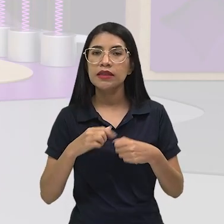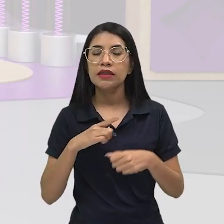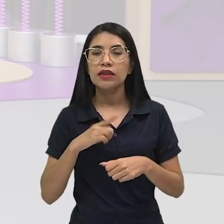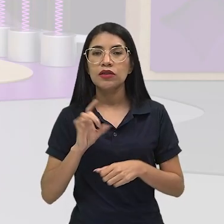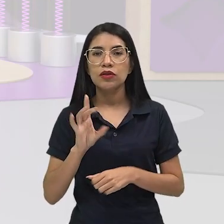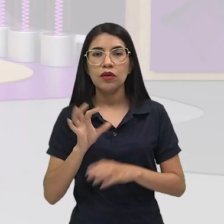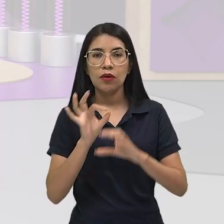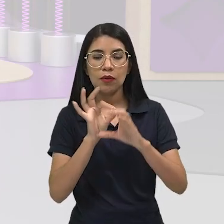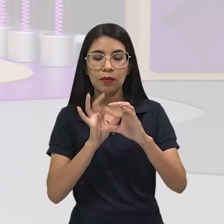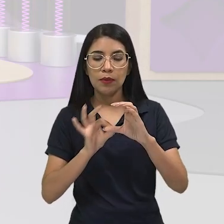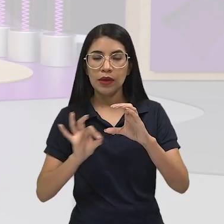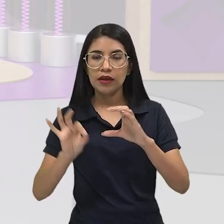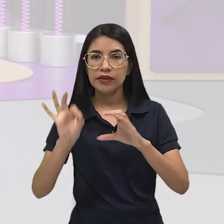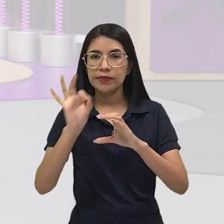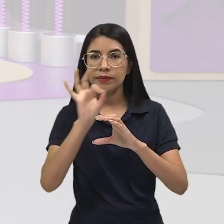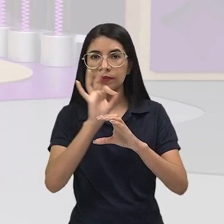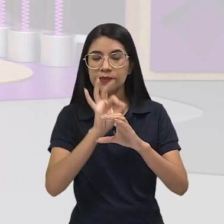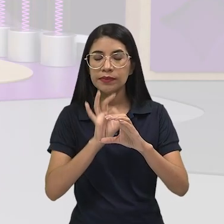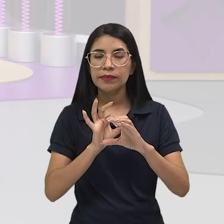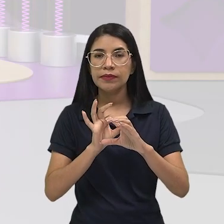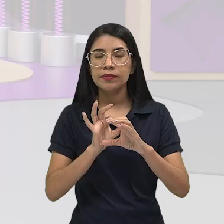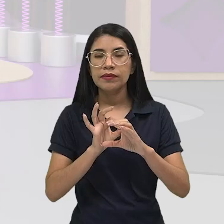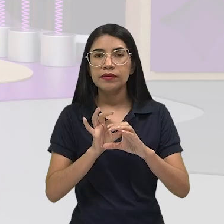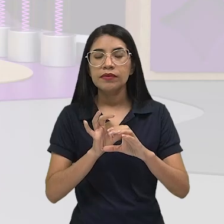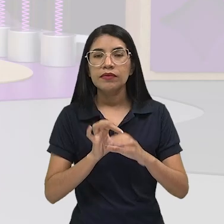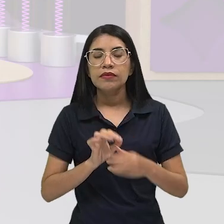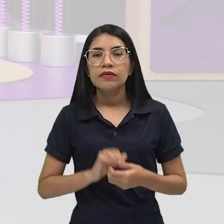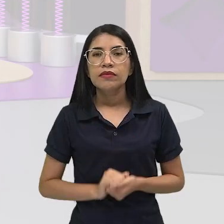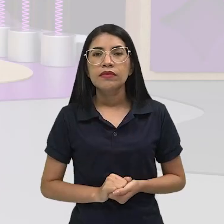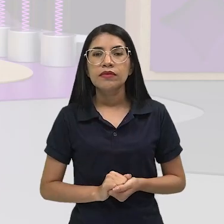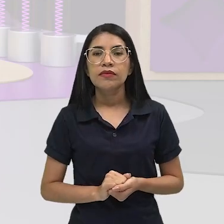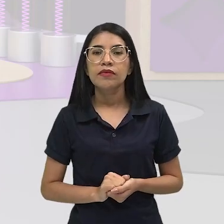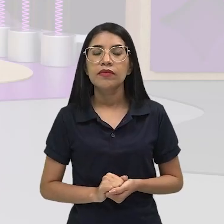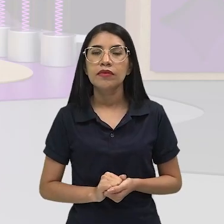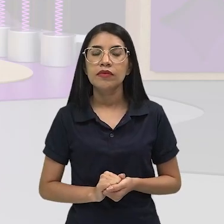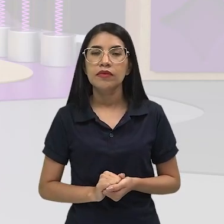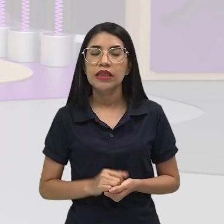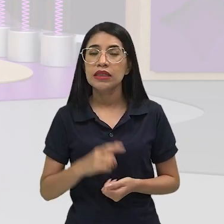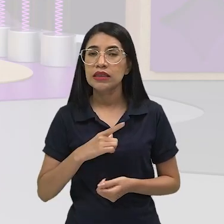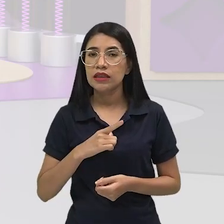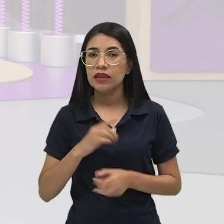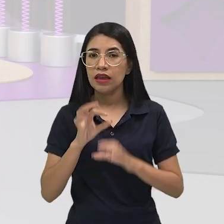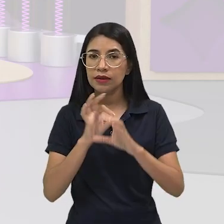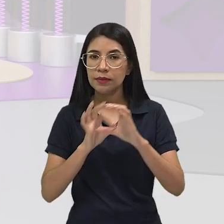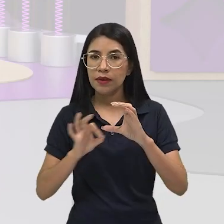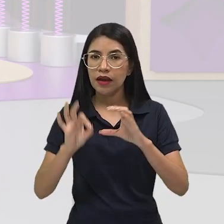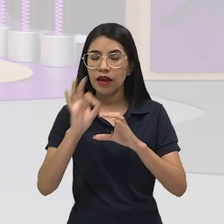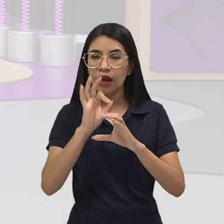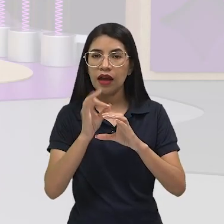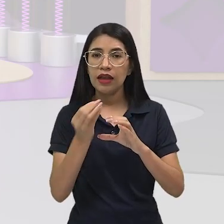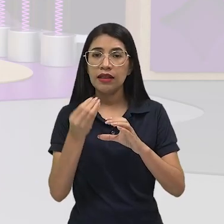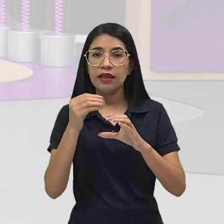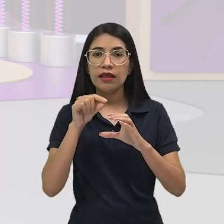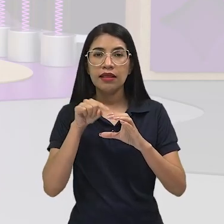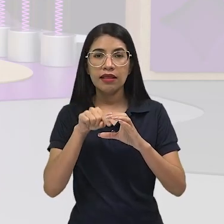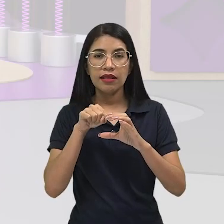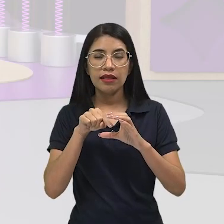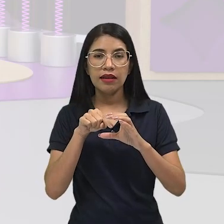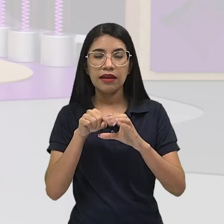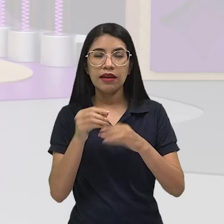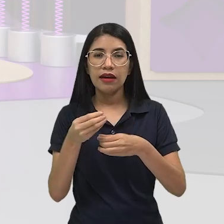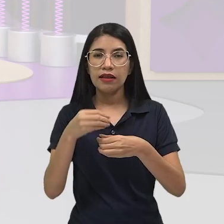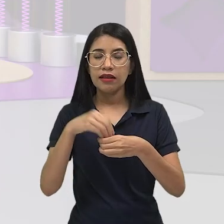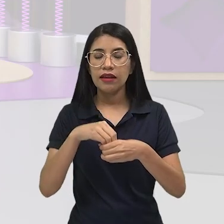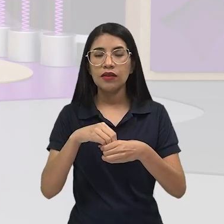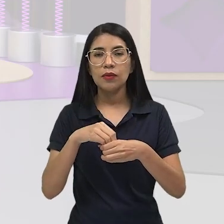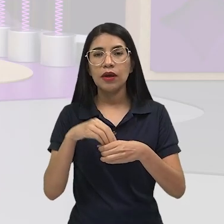contorno, que é a circunferência. Então, ao ter esse contorno, a região interna é que é o